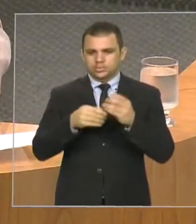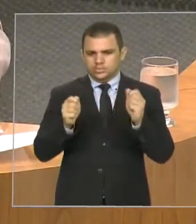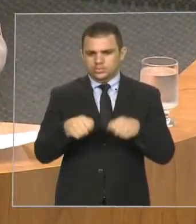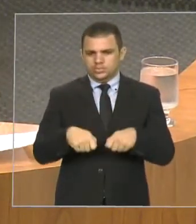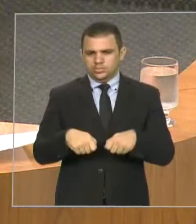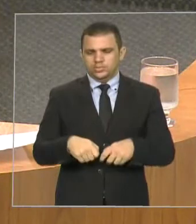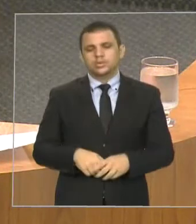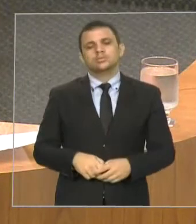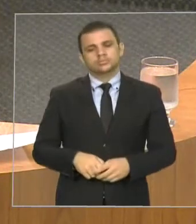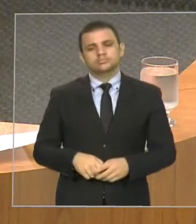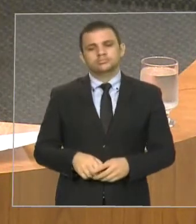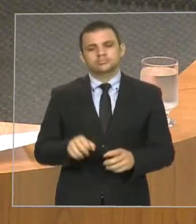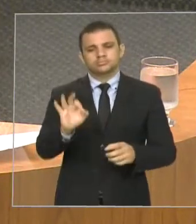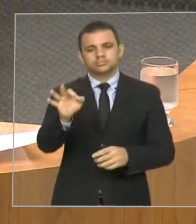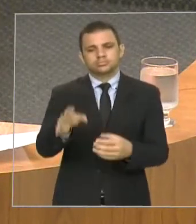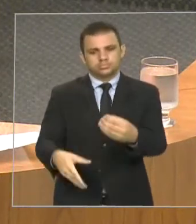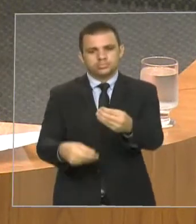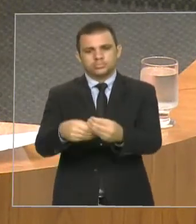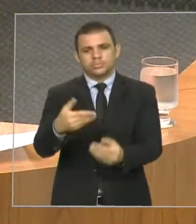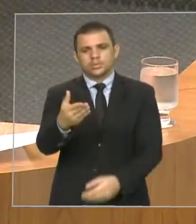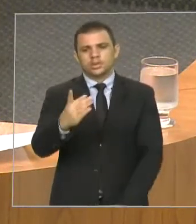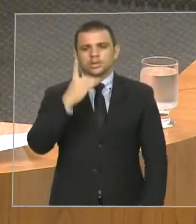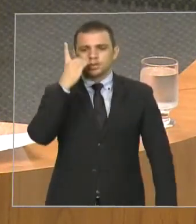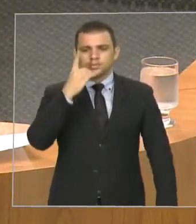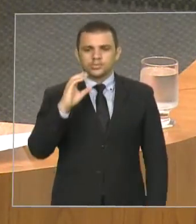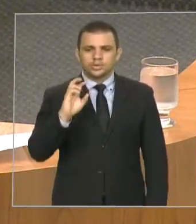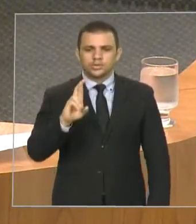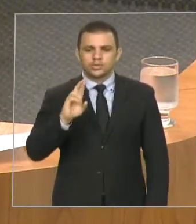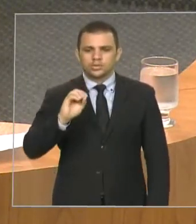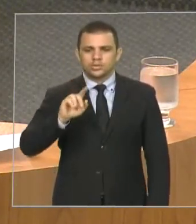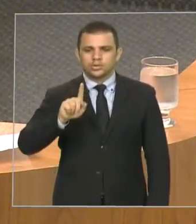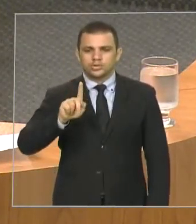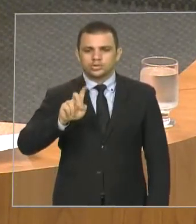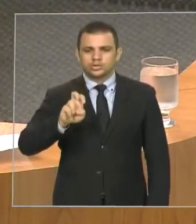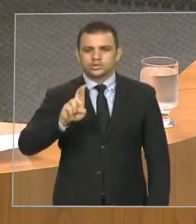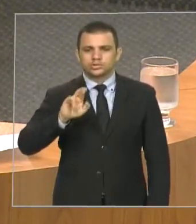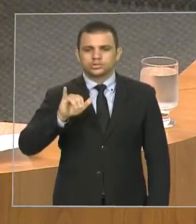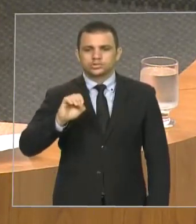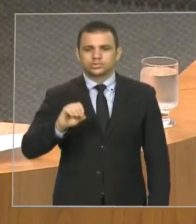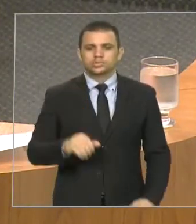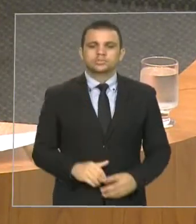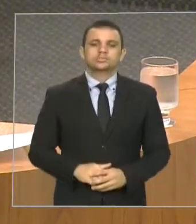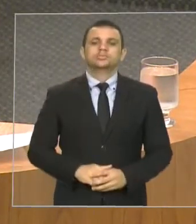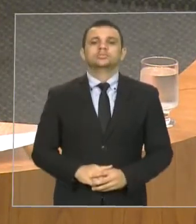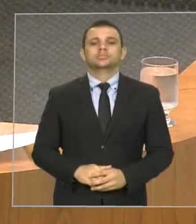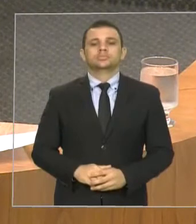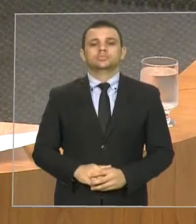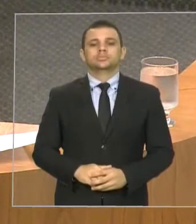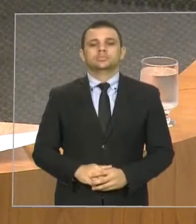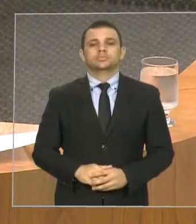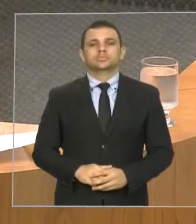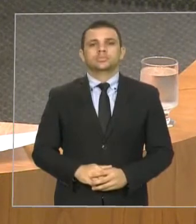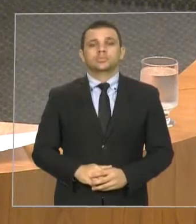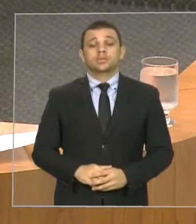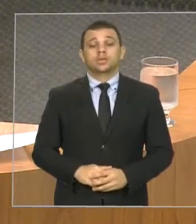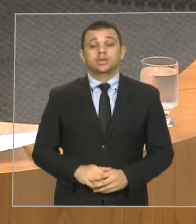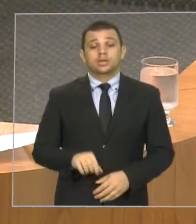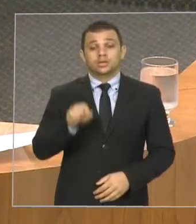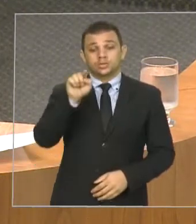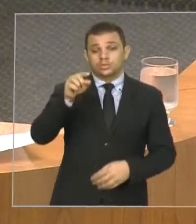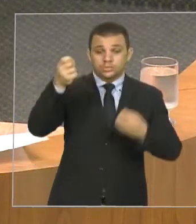Palavra concedida, a parte concedida, deputado Rogério Cafeteira. Deputado Hélio, sobre o tema que Vossa Excelência trata,